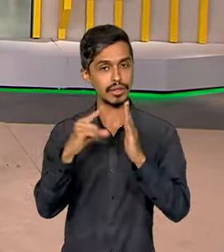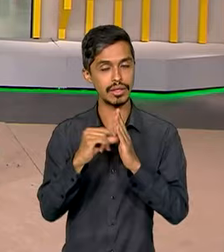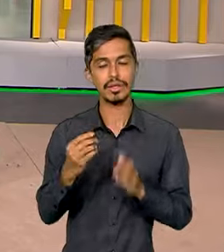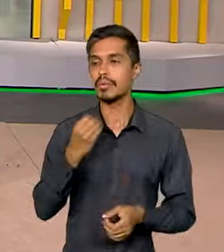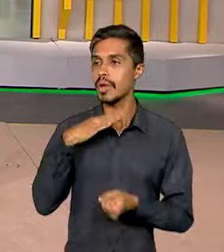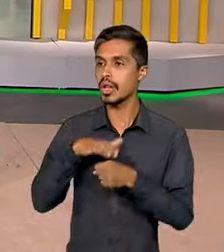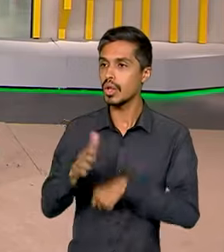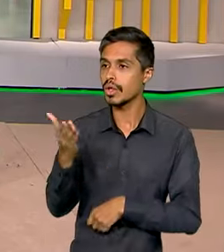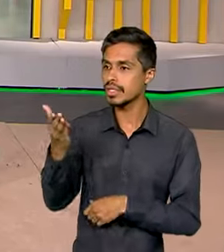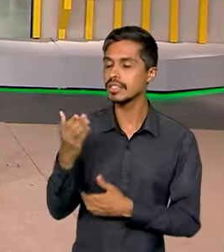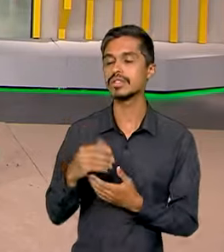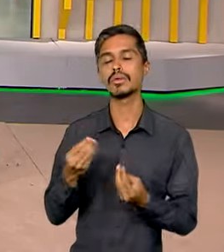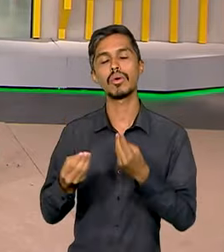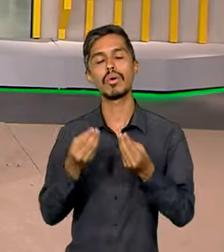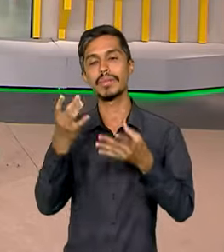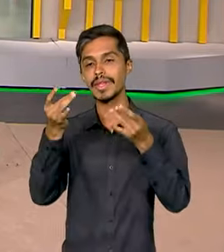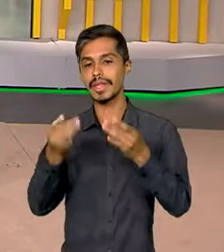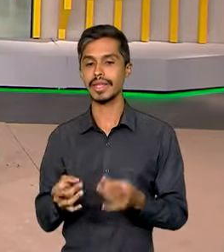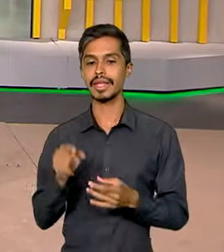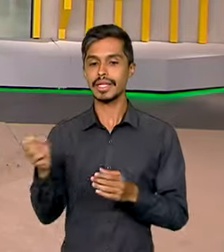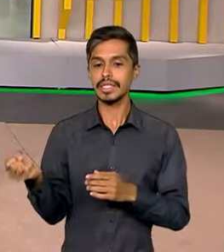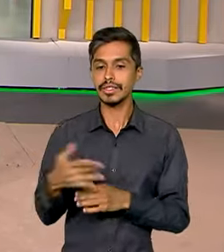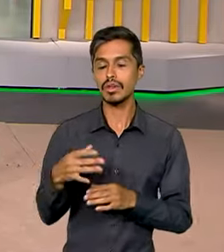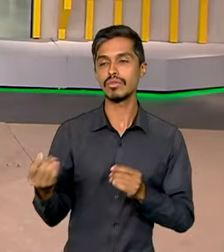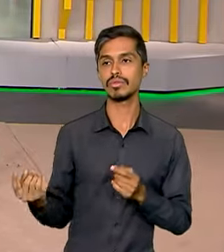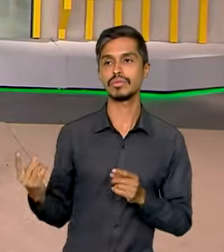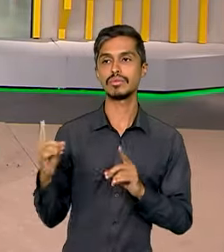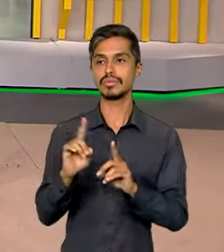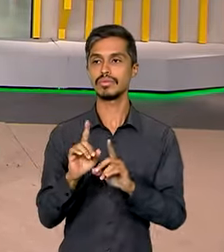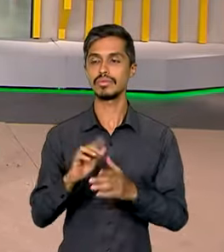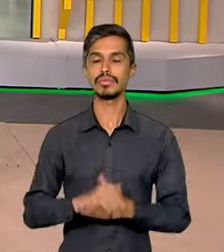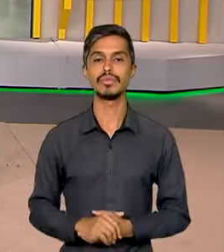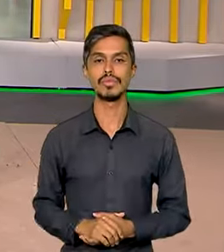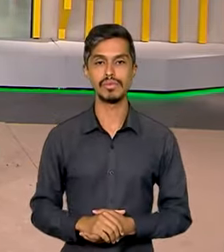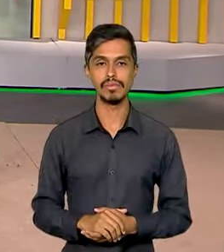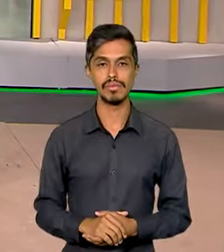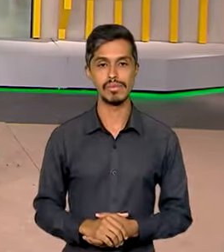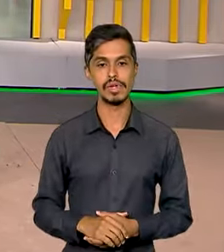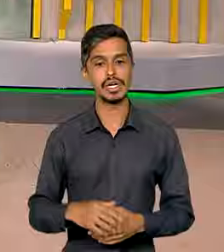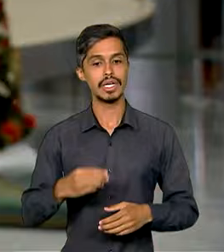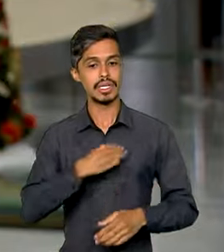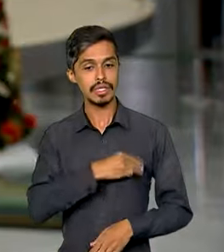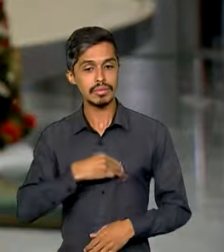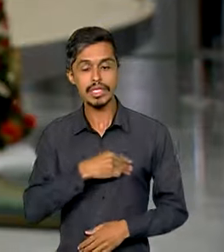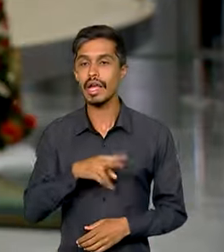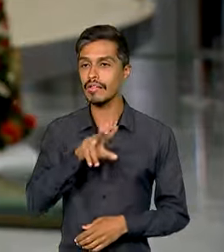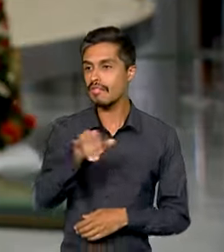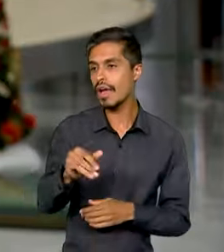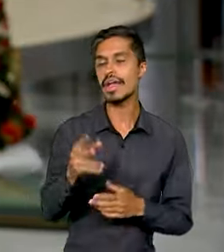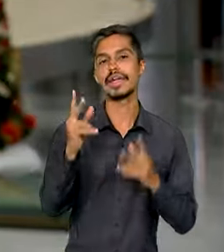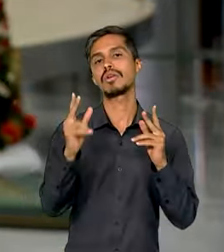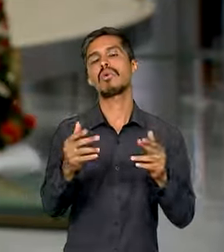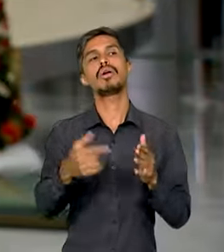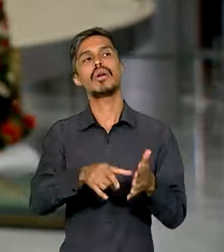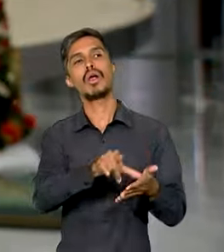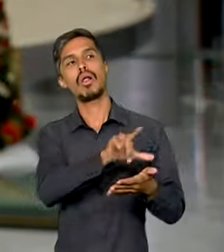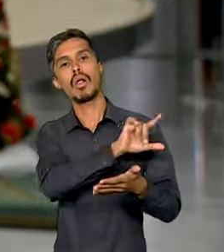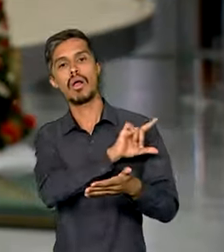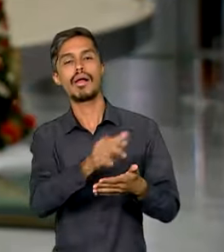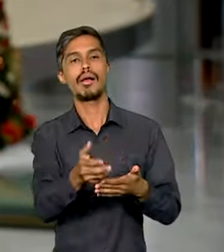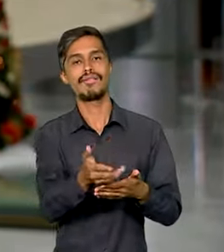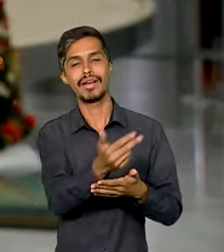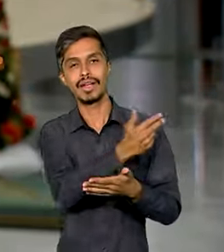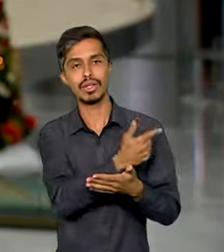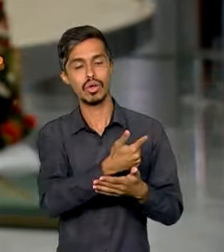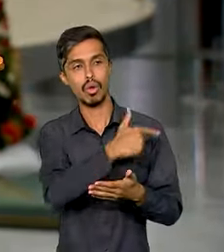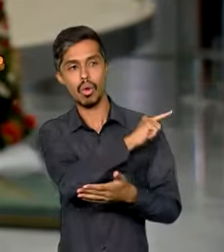noite, Gabi. Quais os detalhes dessa nova repatriação? Olha, nessa missão vai seguir aí a mesma linha das outras missões